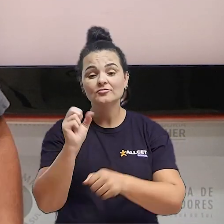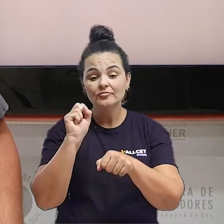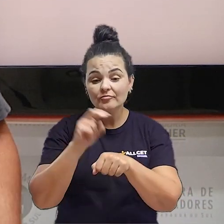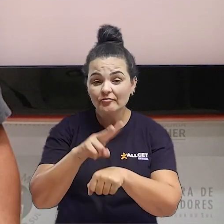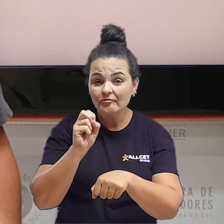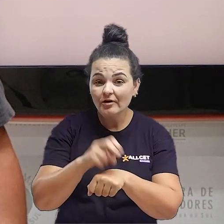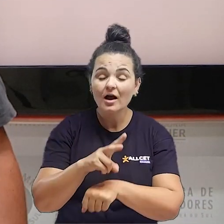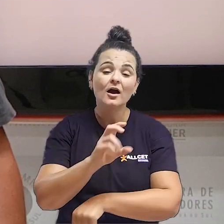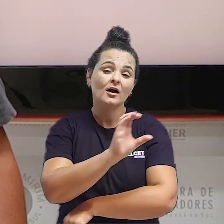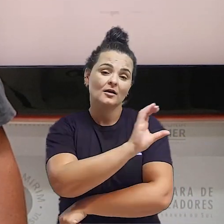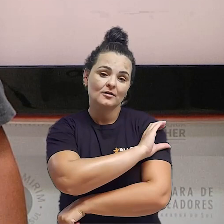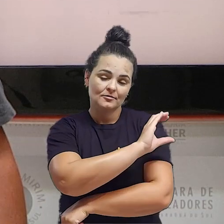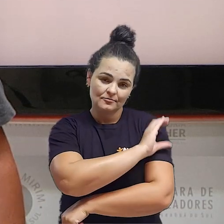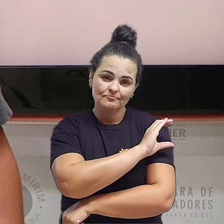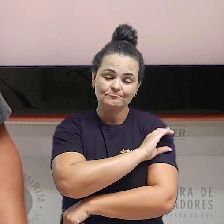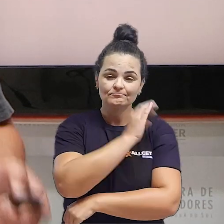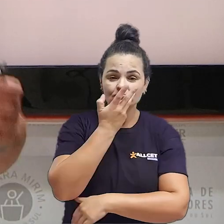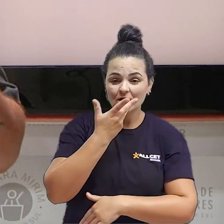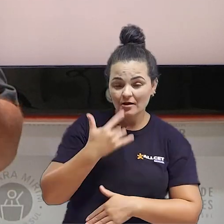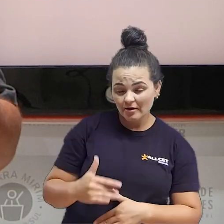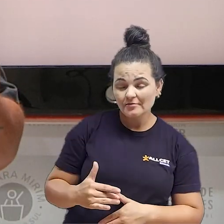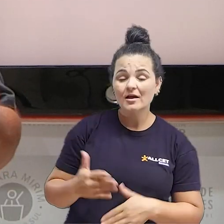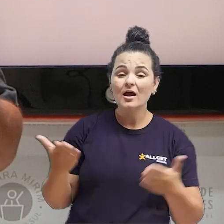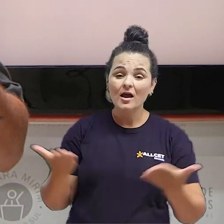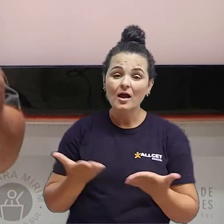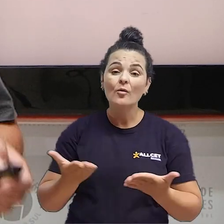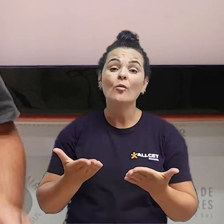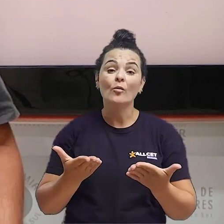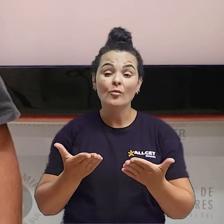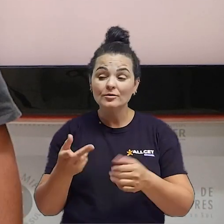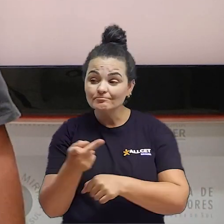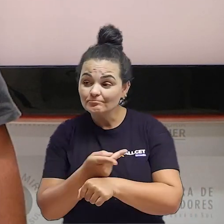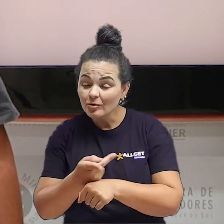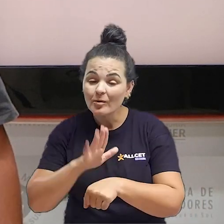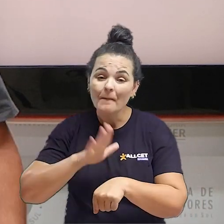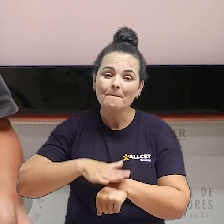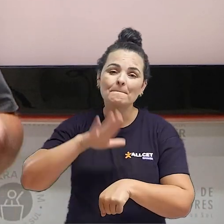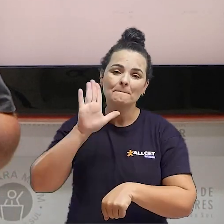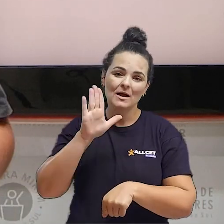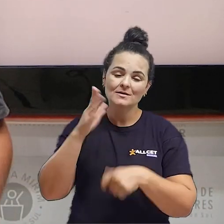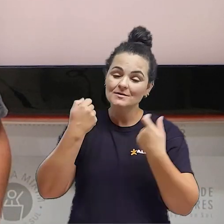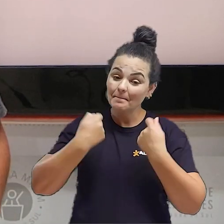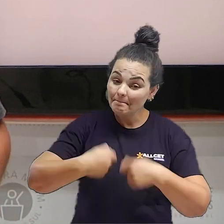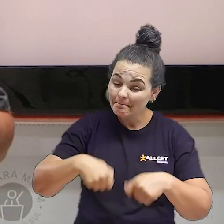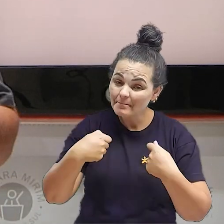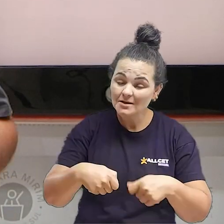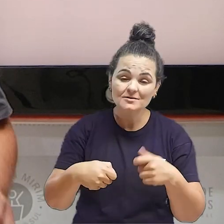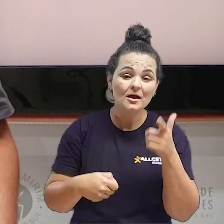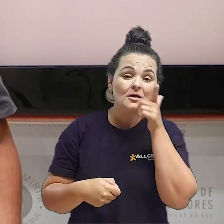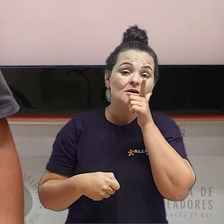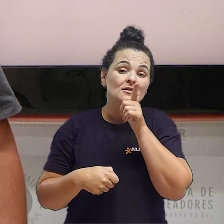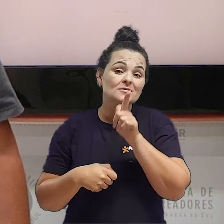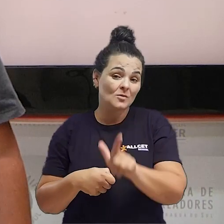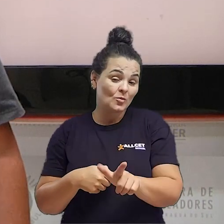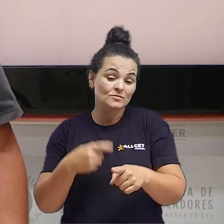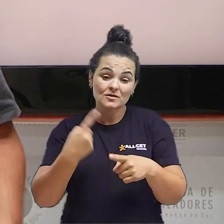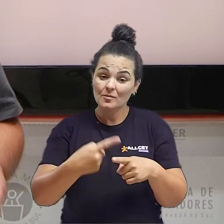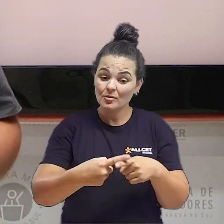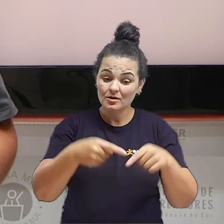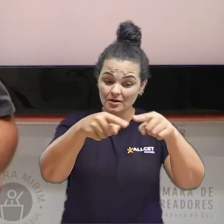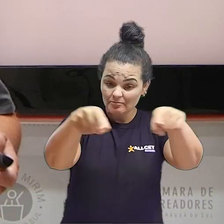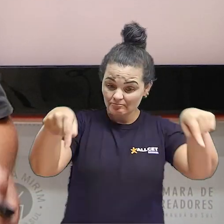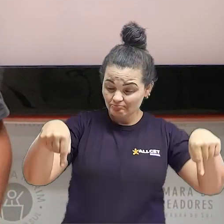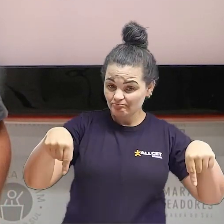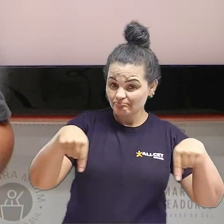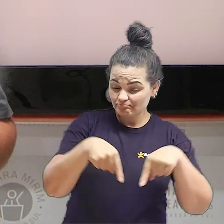por vagas no centro de educação infantil que tem aumentado consideravelmente e Por esta razão não consegue atender a